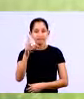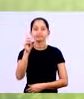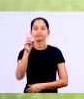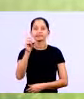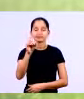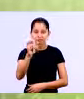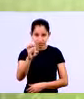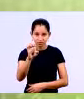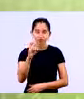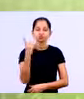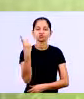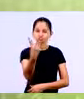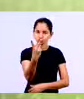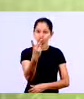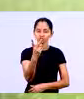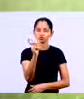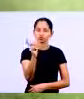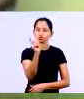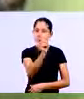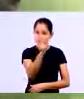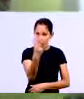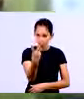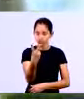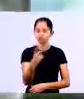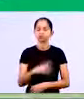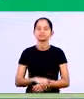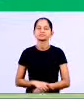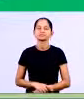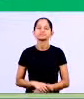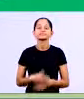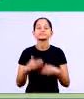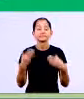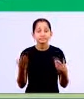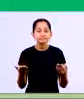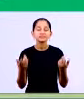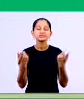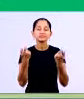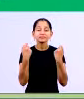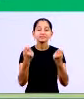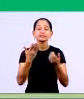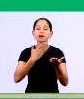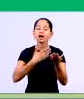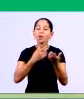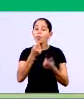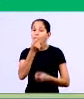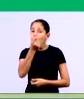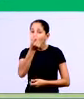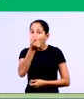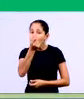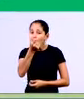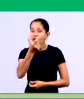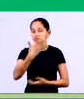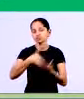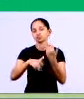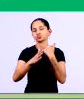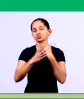locução conjuntiva, ok? Então, pé de moleque, a maioria dessas